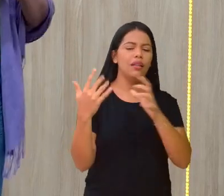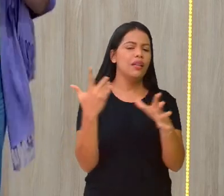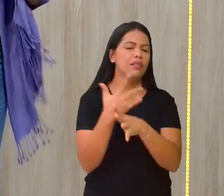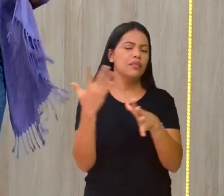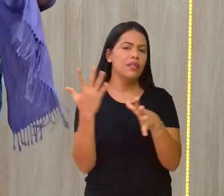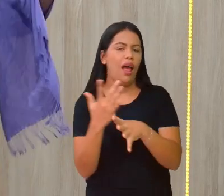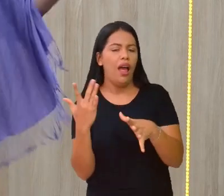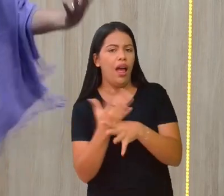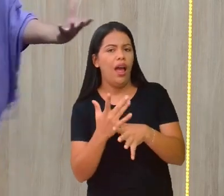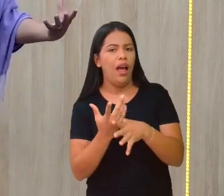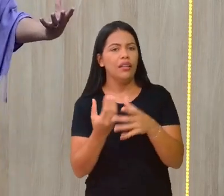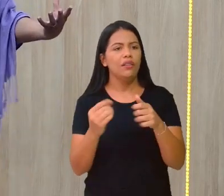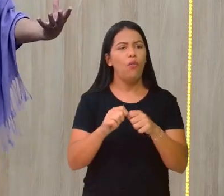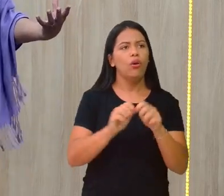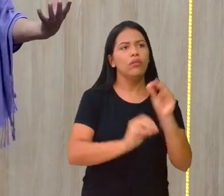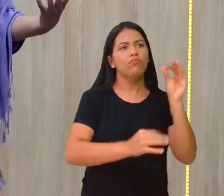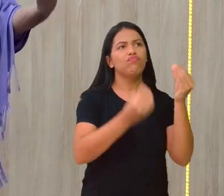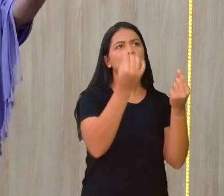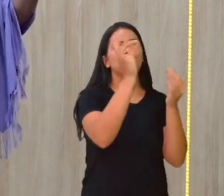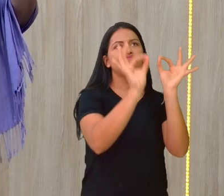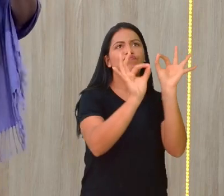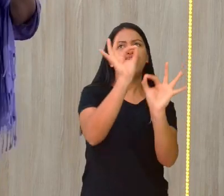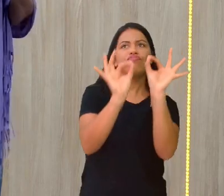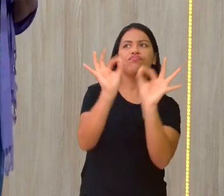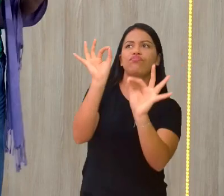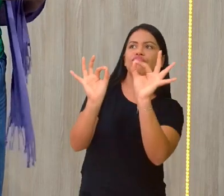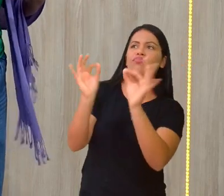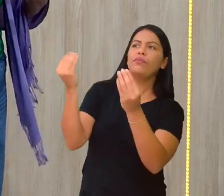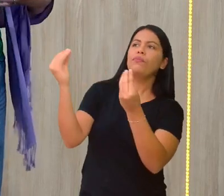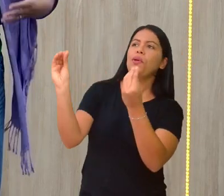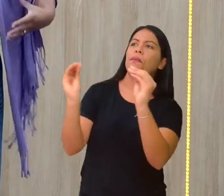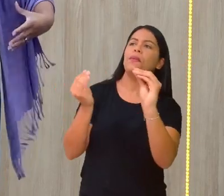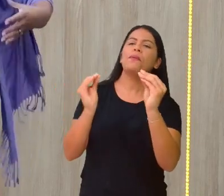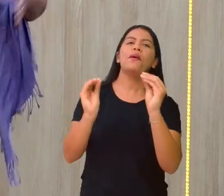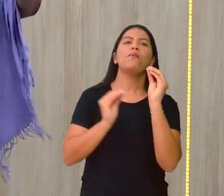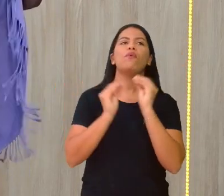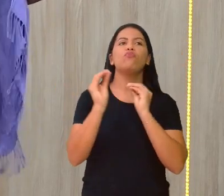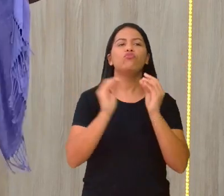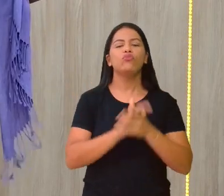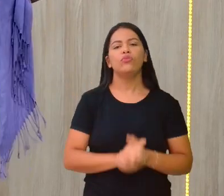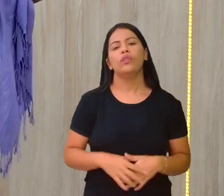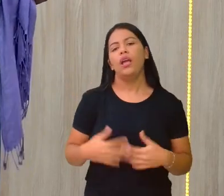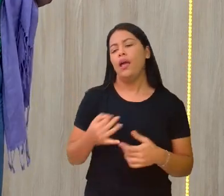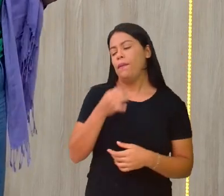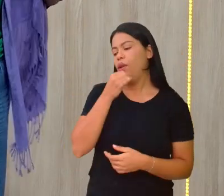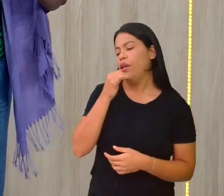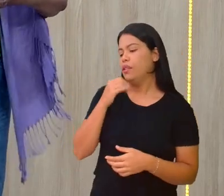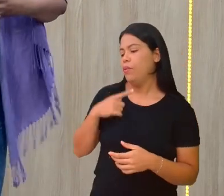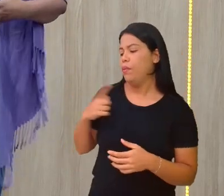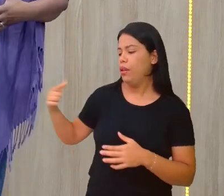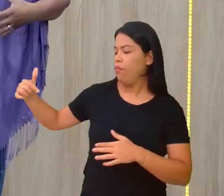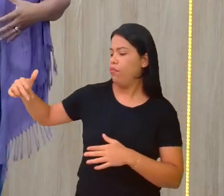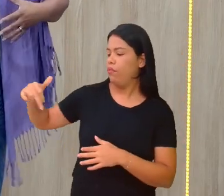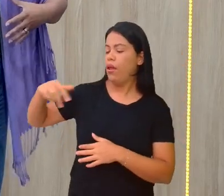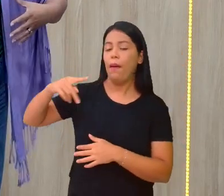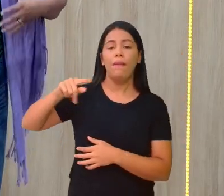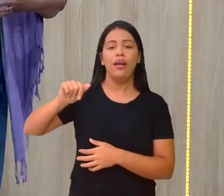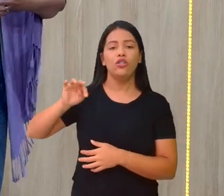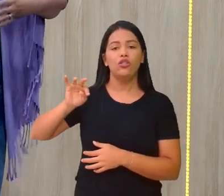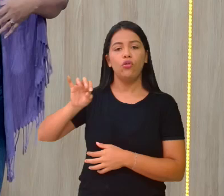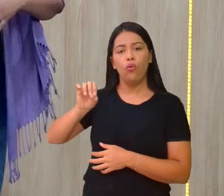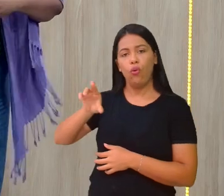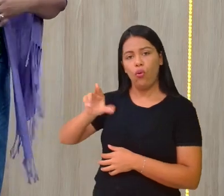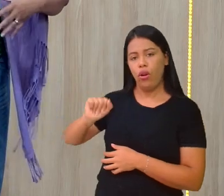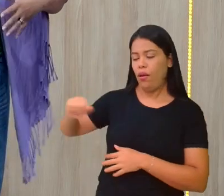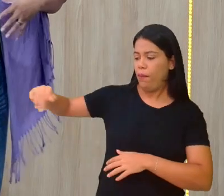cidade enfeita o local para poder, por exemplo, as pastorinhas passarem, colocam um local,